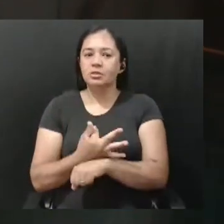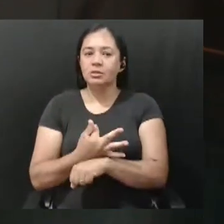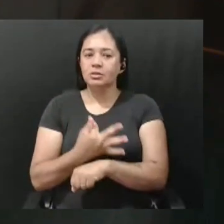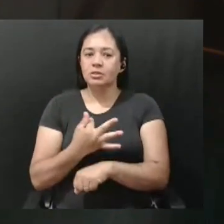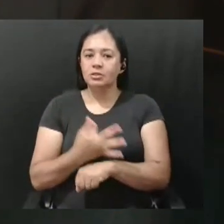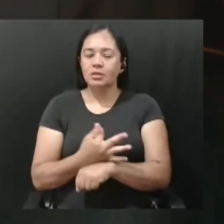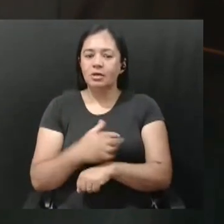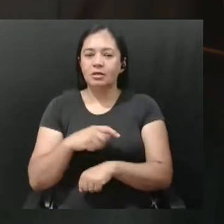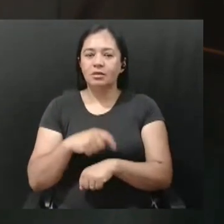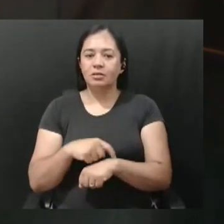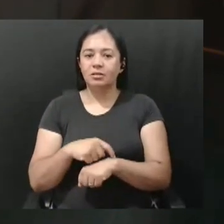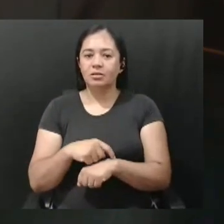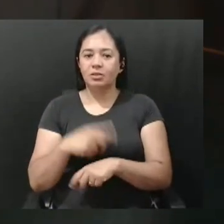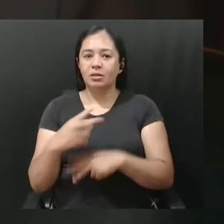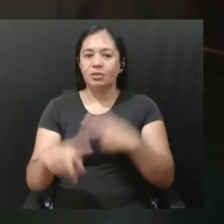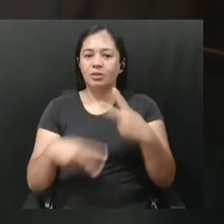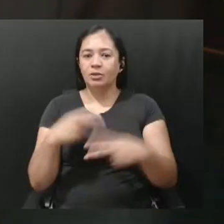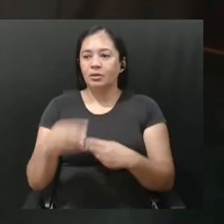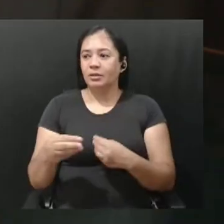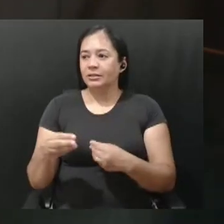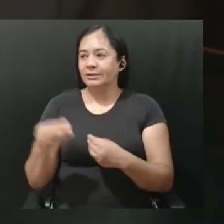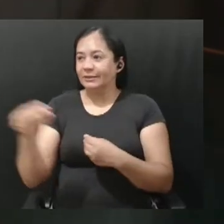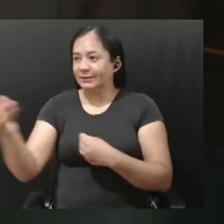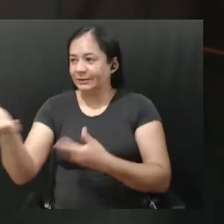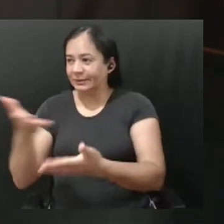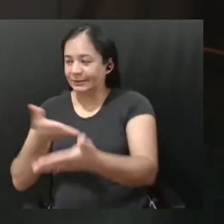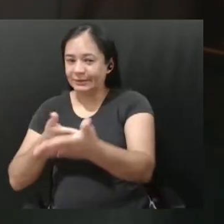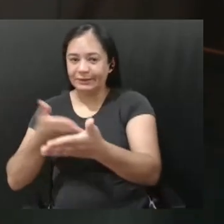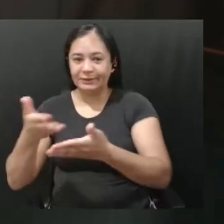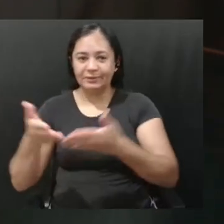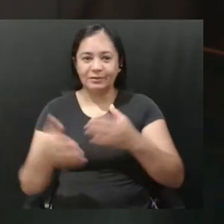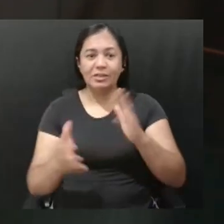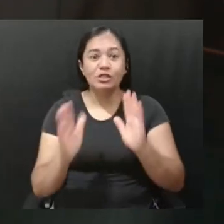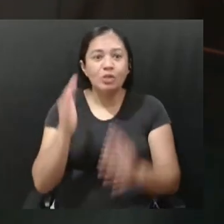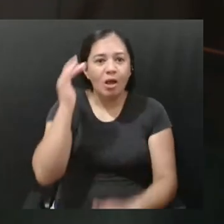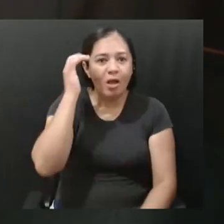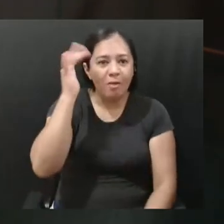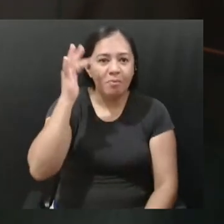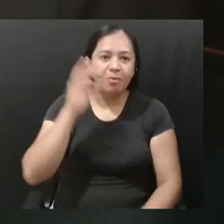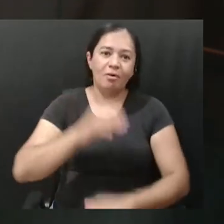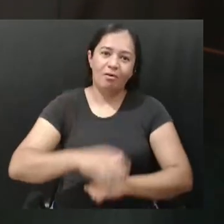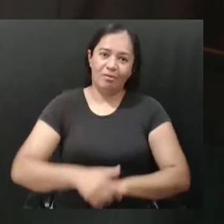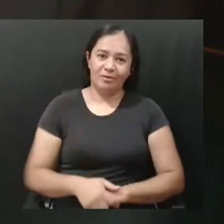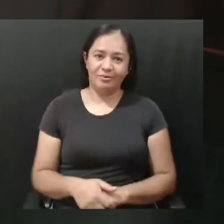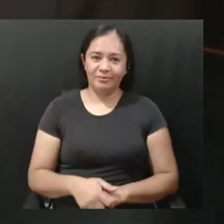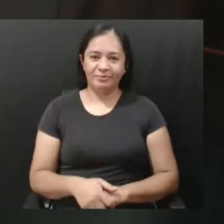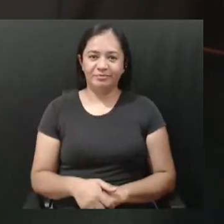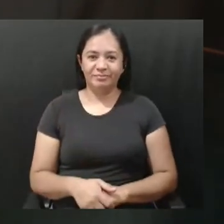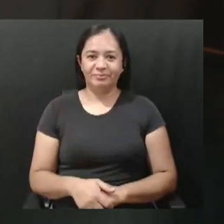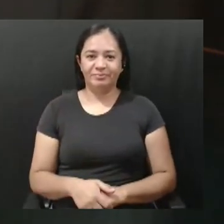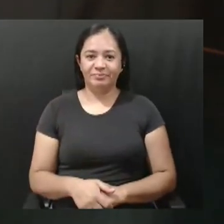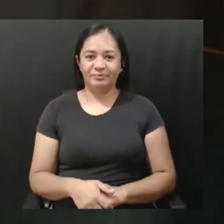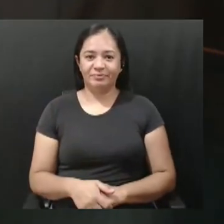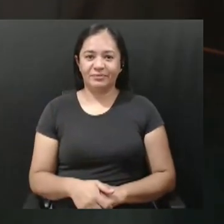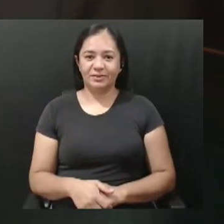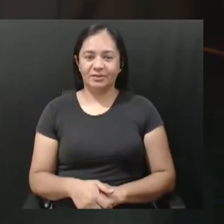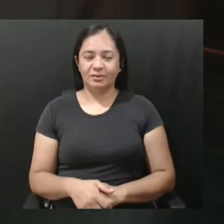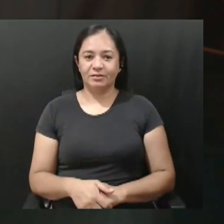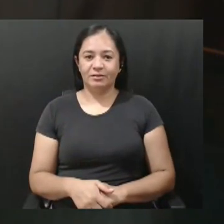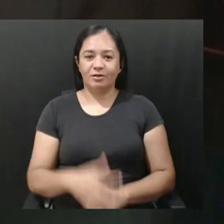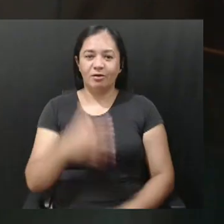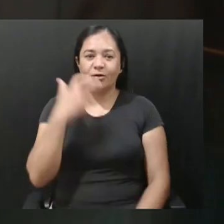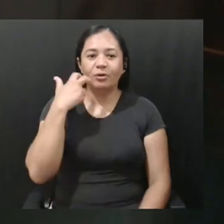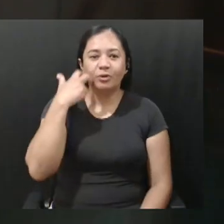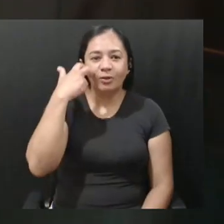presentes também, pode ser que você já imaginou, né? É uma situação assim constrangedora. O que a gente faz